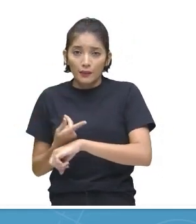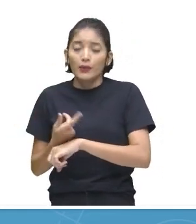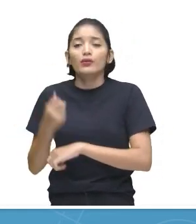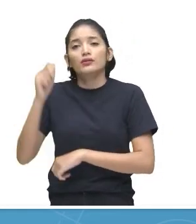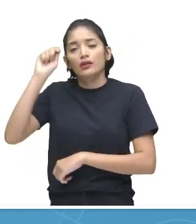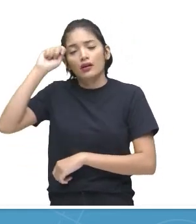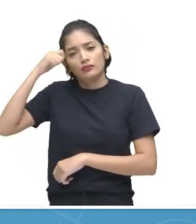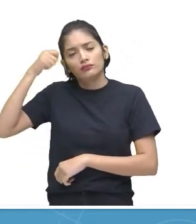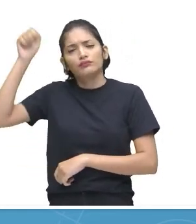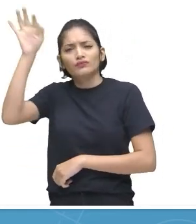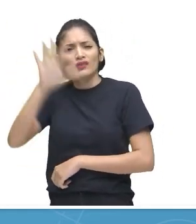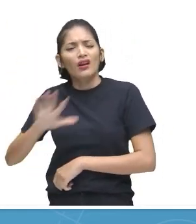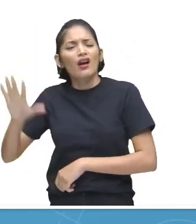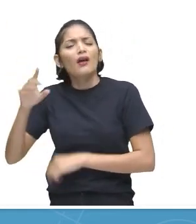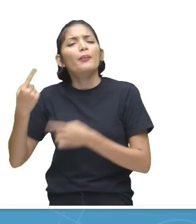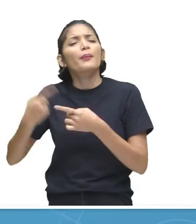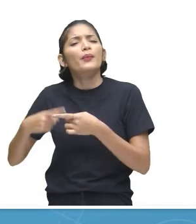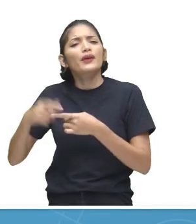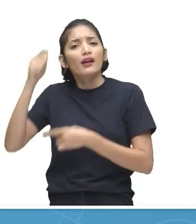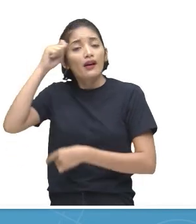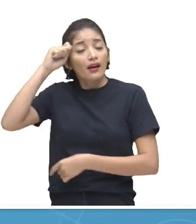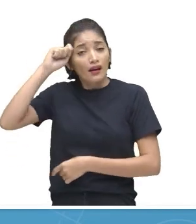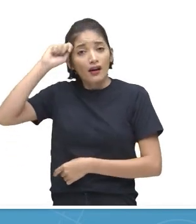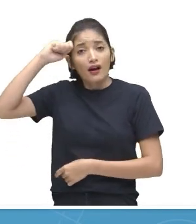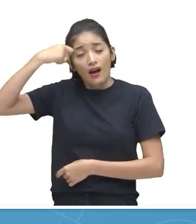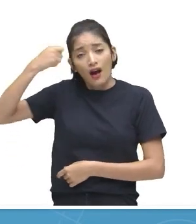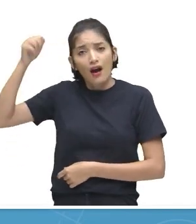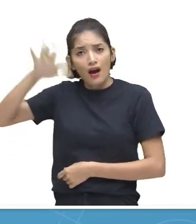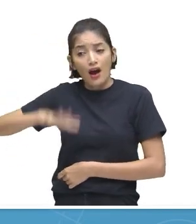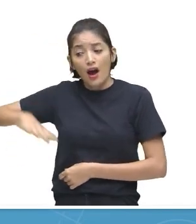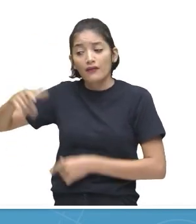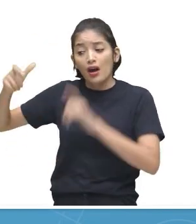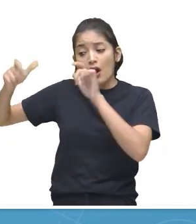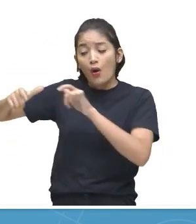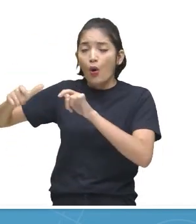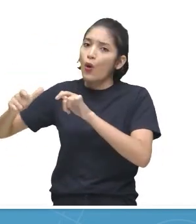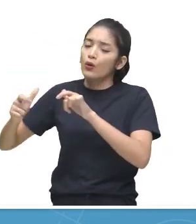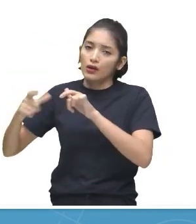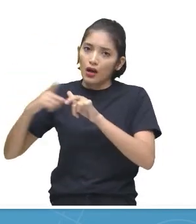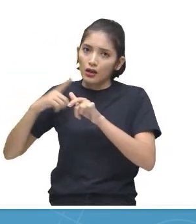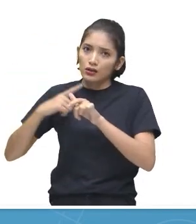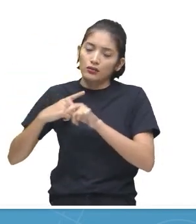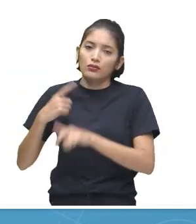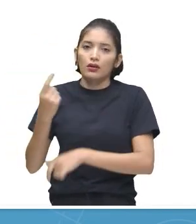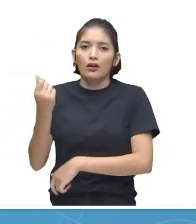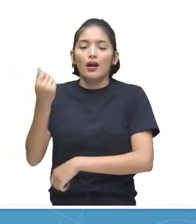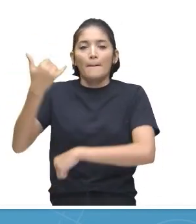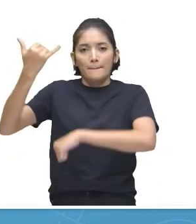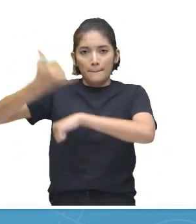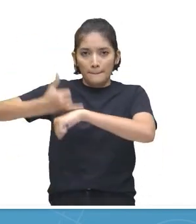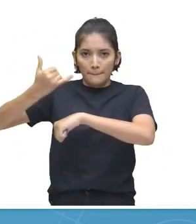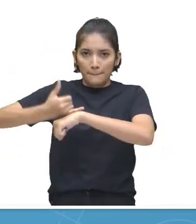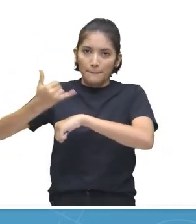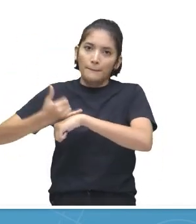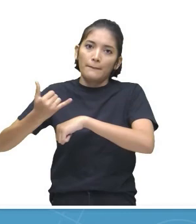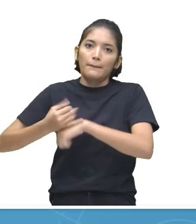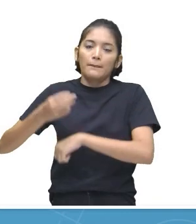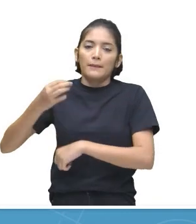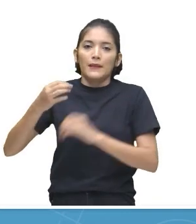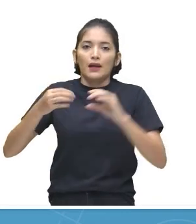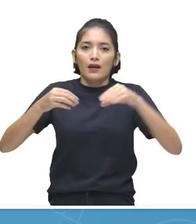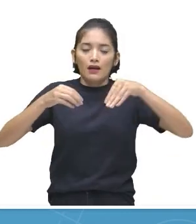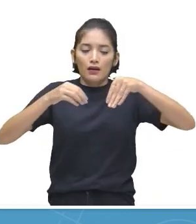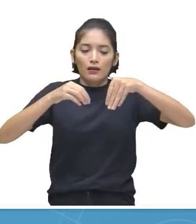África. Por que a África? A África é um dos lugares que mais ricas em metais, em minérios.